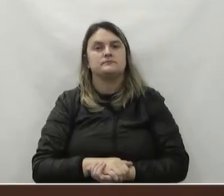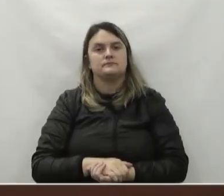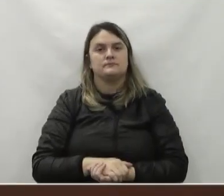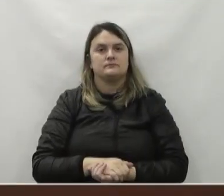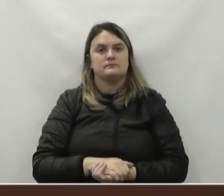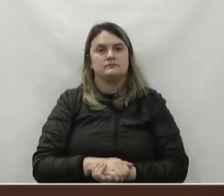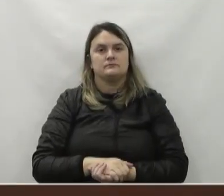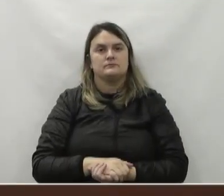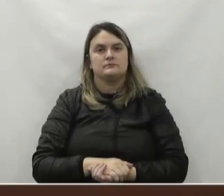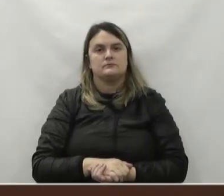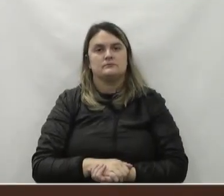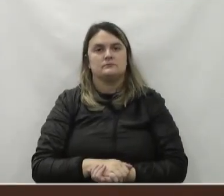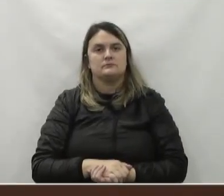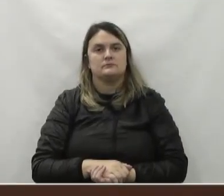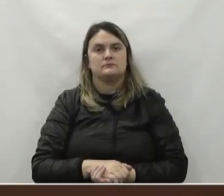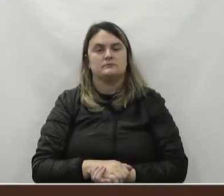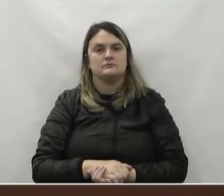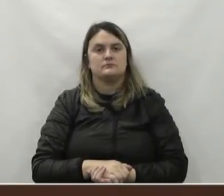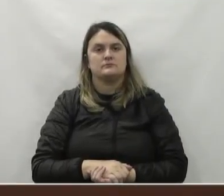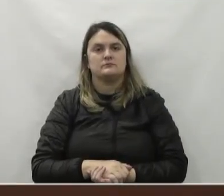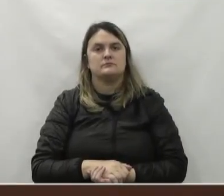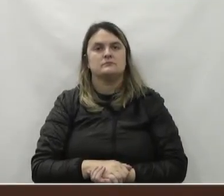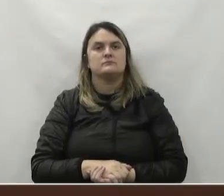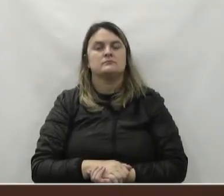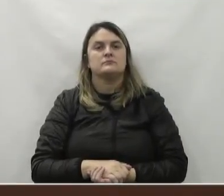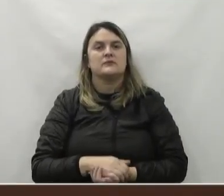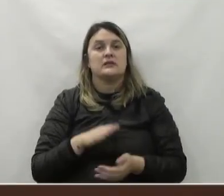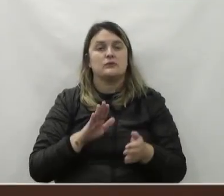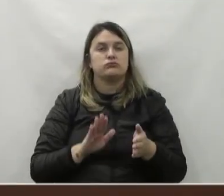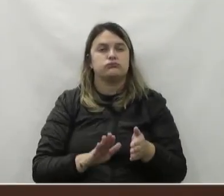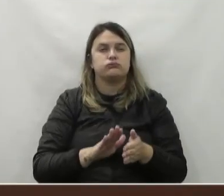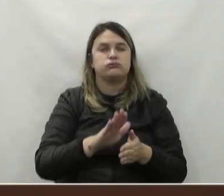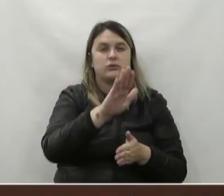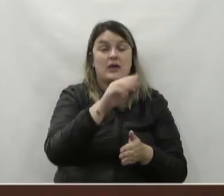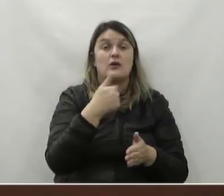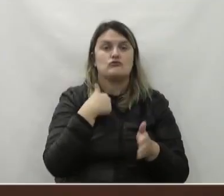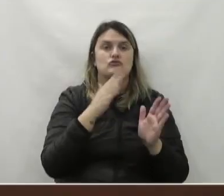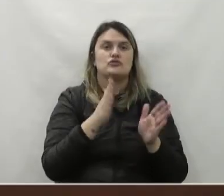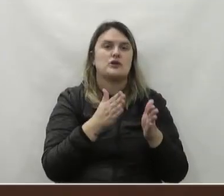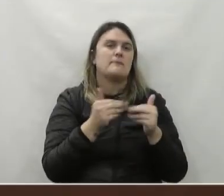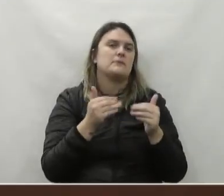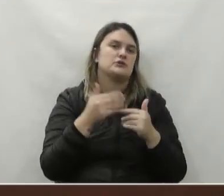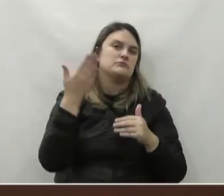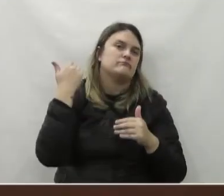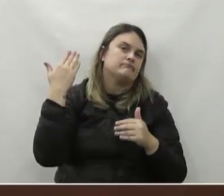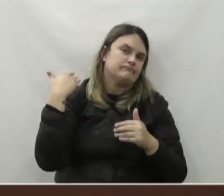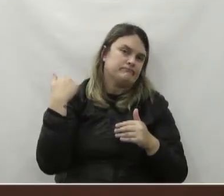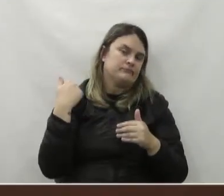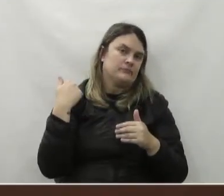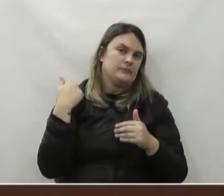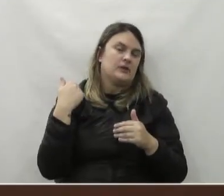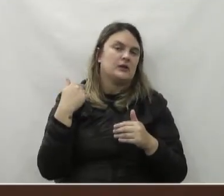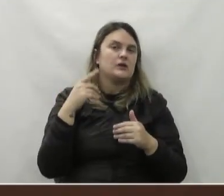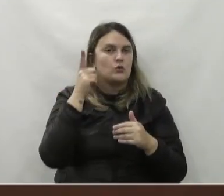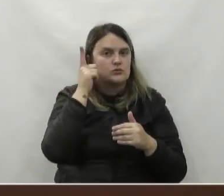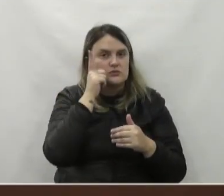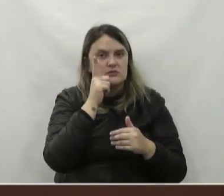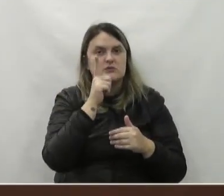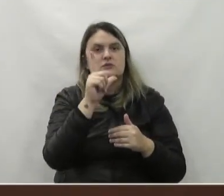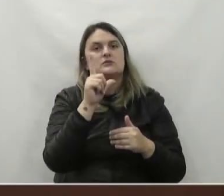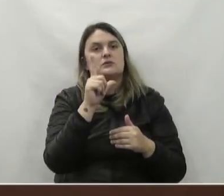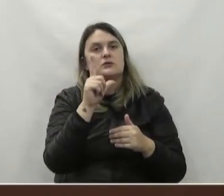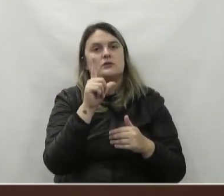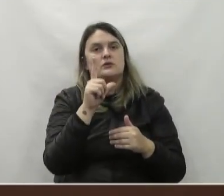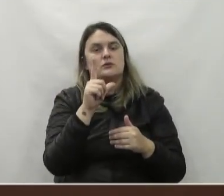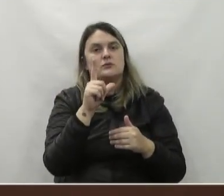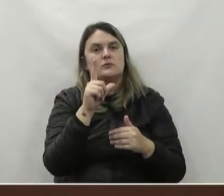bairro, tá? Não é na subida. Na subida ali, eu já cobrei várias vezes nos anos anteriores, até conseguimos, né,